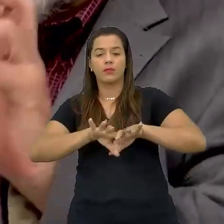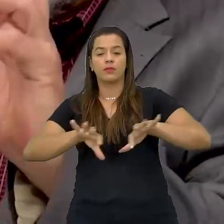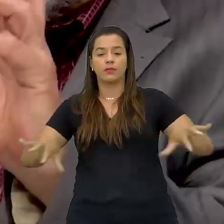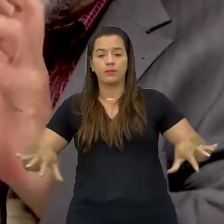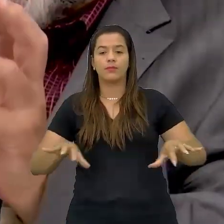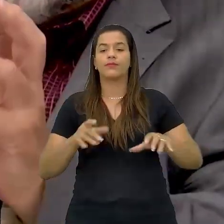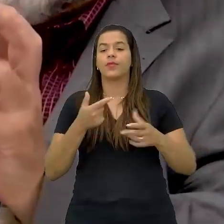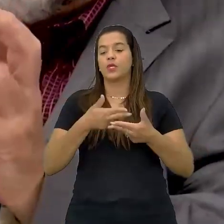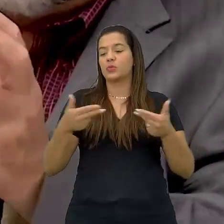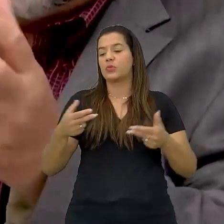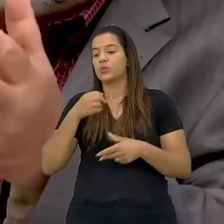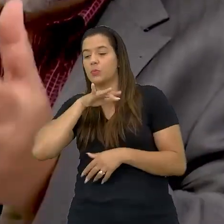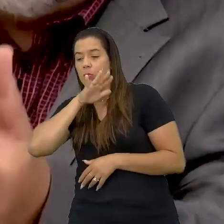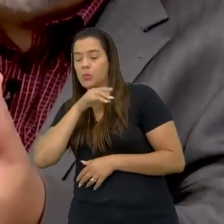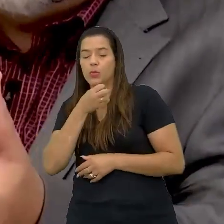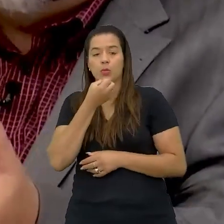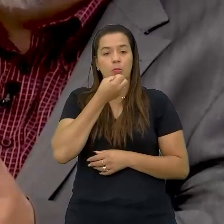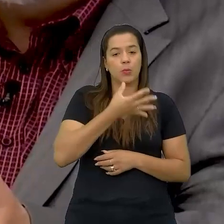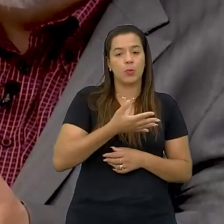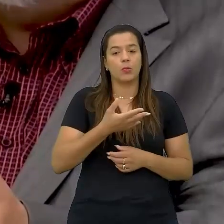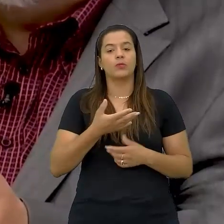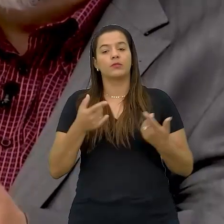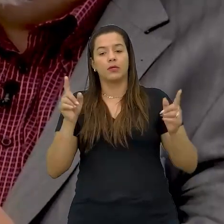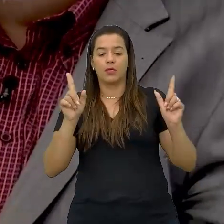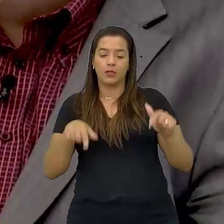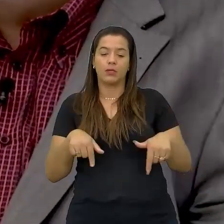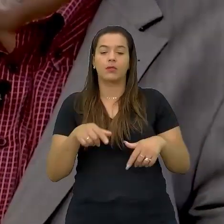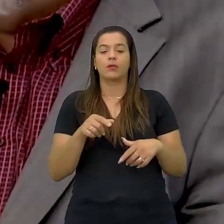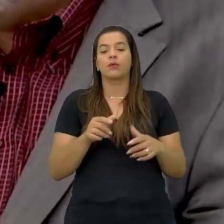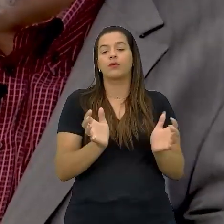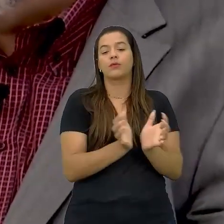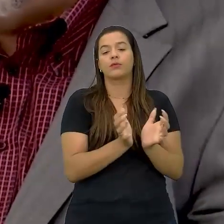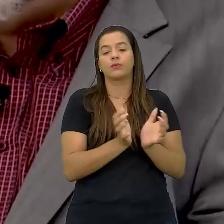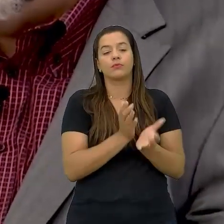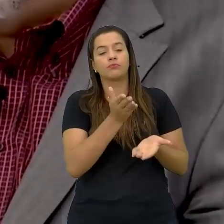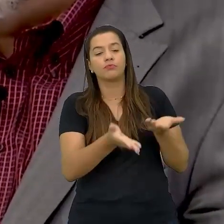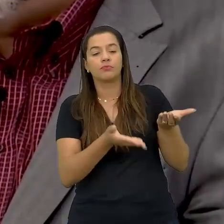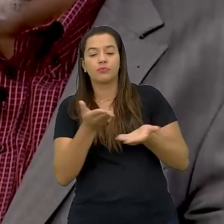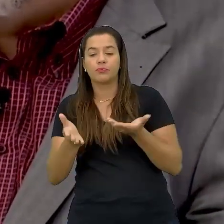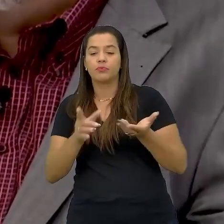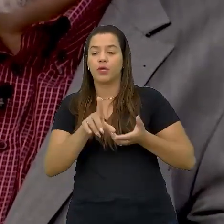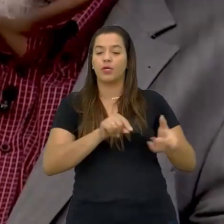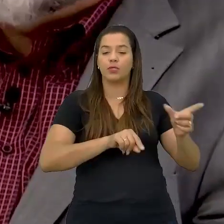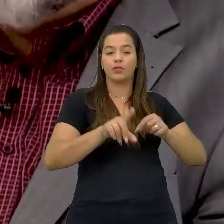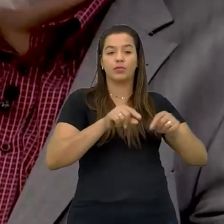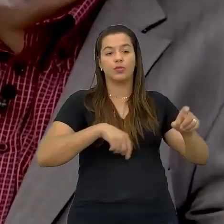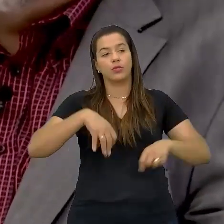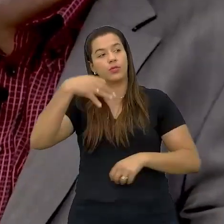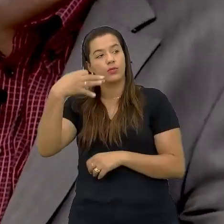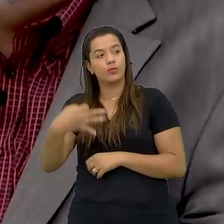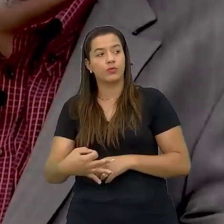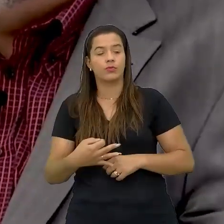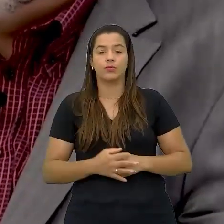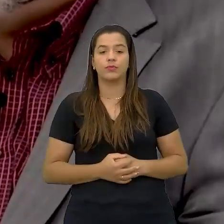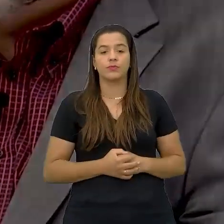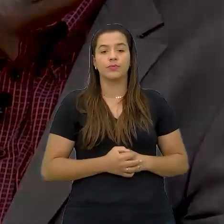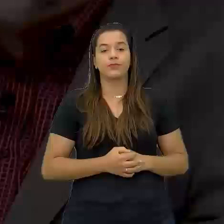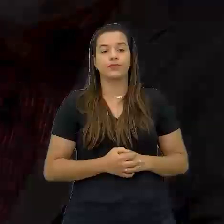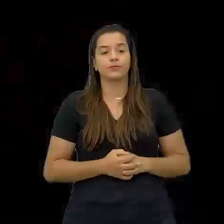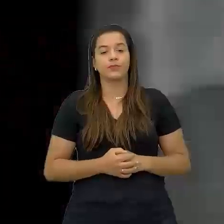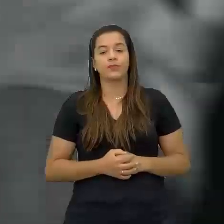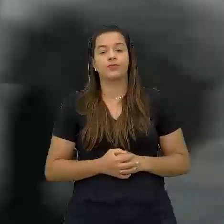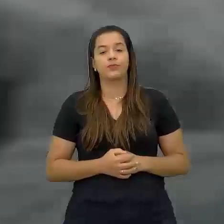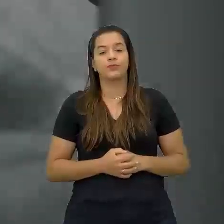o acúmulo e a guarda guiada do acervo das informações é que é, no meu entender, a tarefa mais decisiva